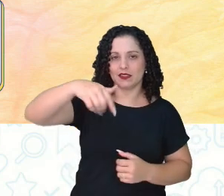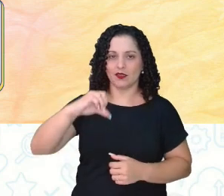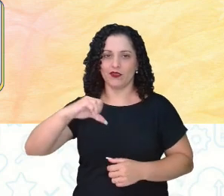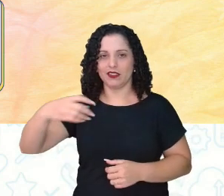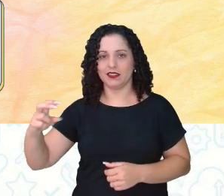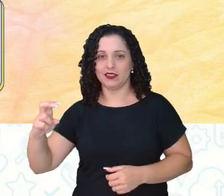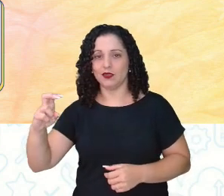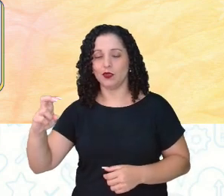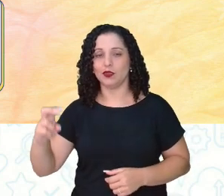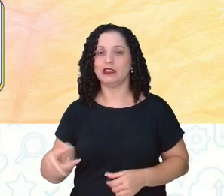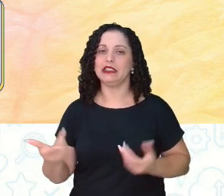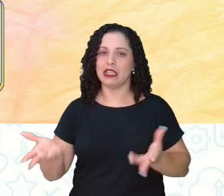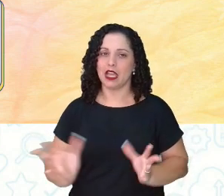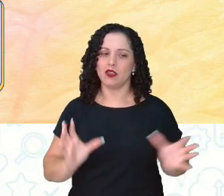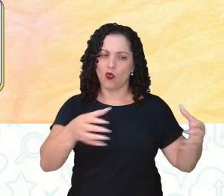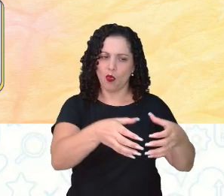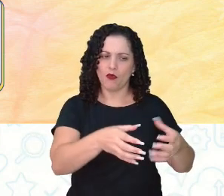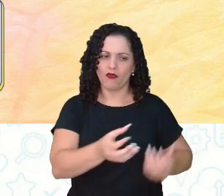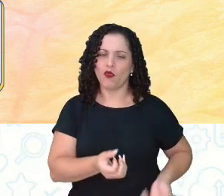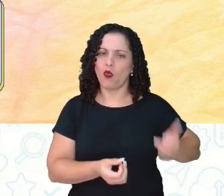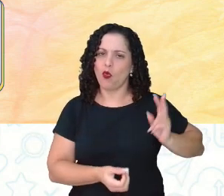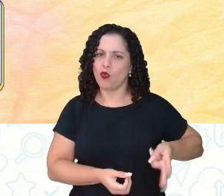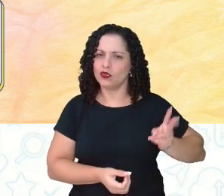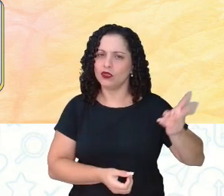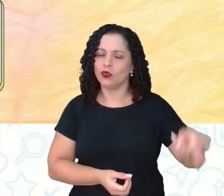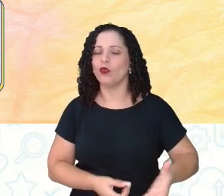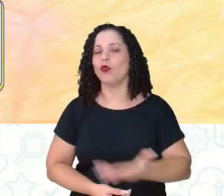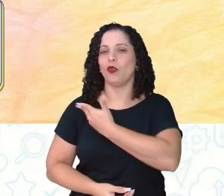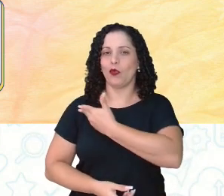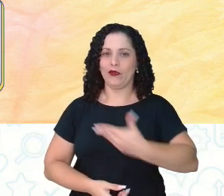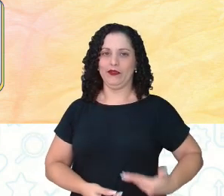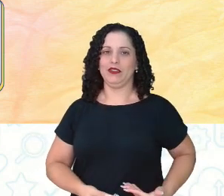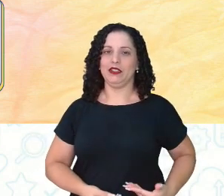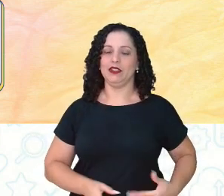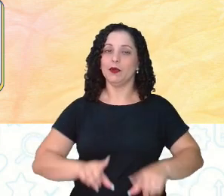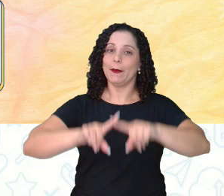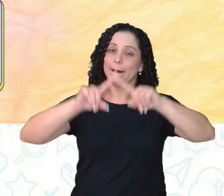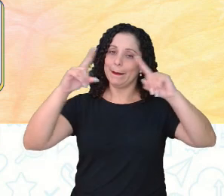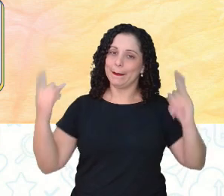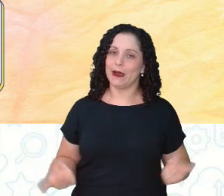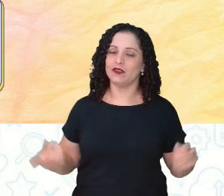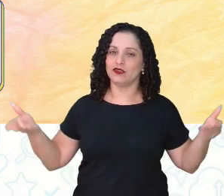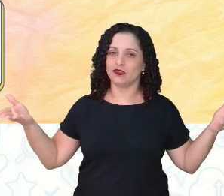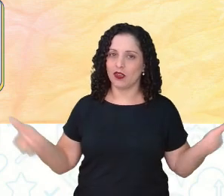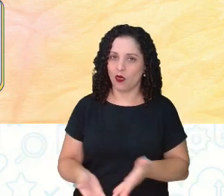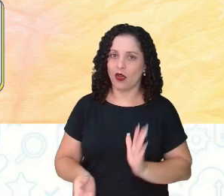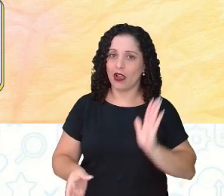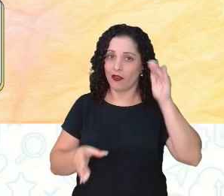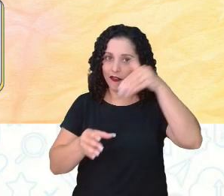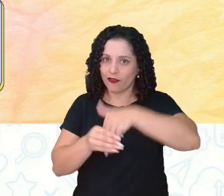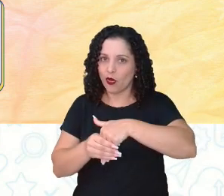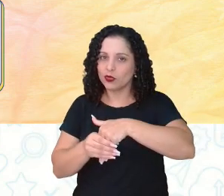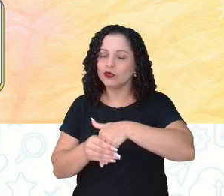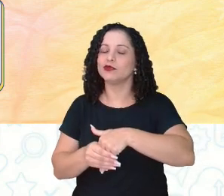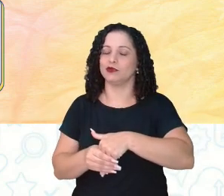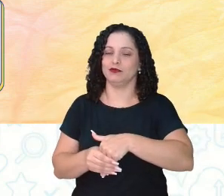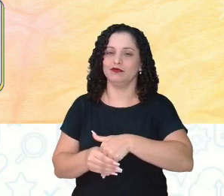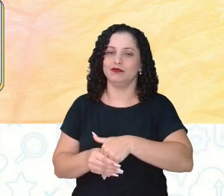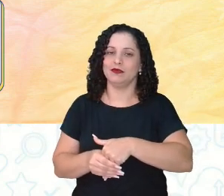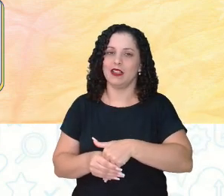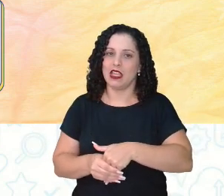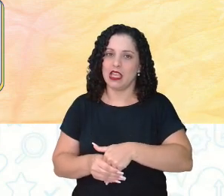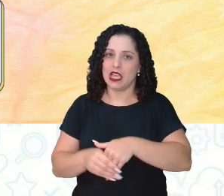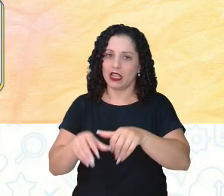foi mantida a República como forma de governo, porém, agora o voto era censitário, não